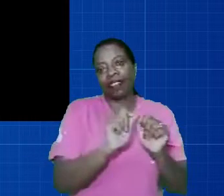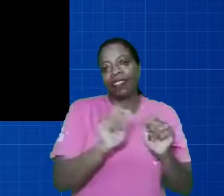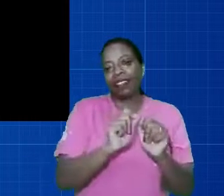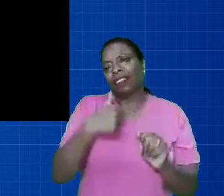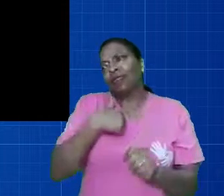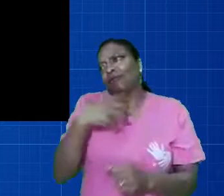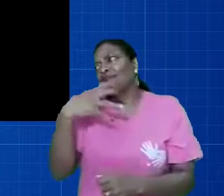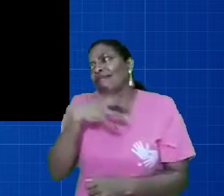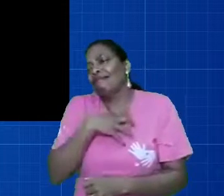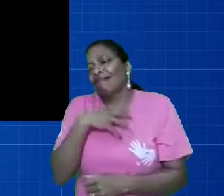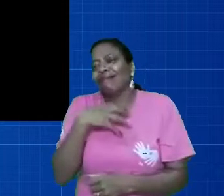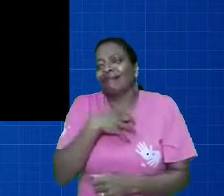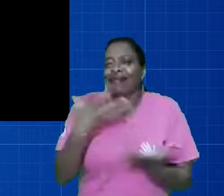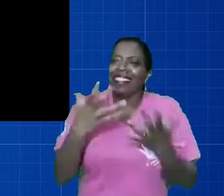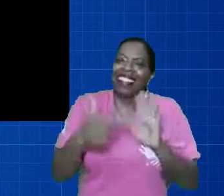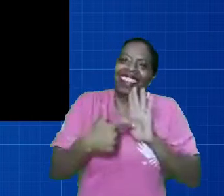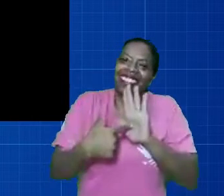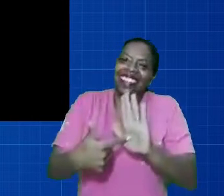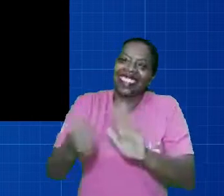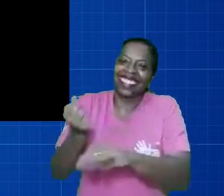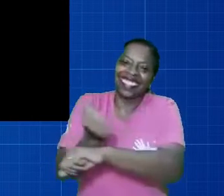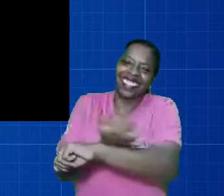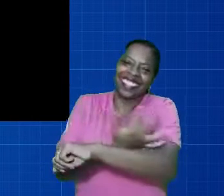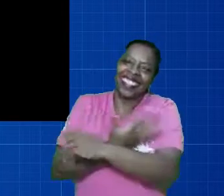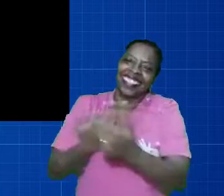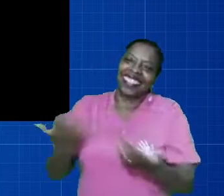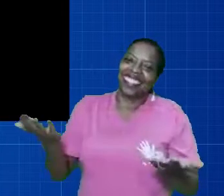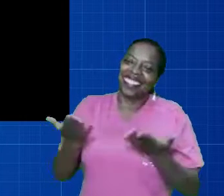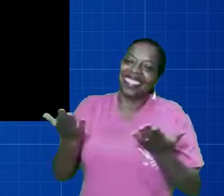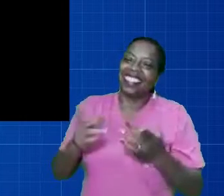algumas questões, mas para pensar um pouquinho